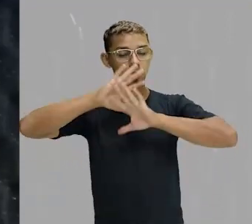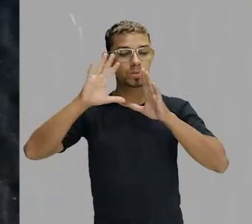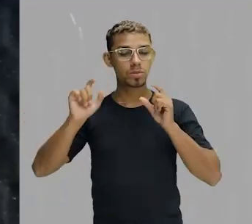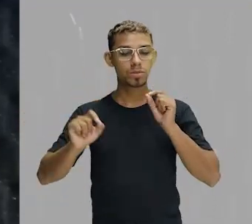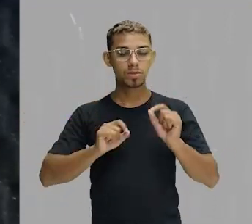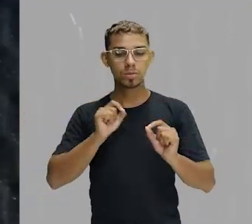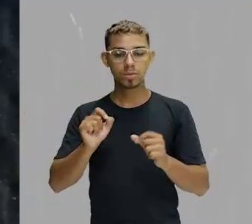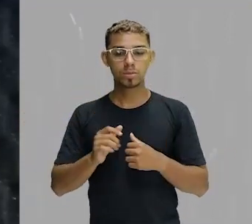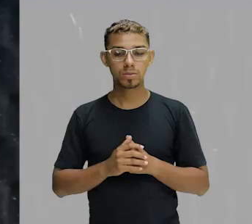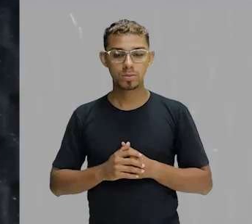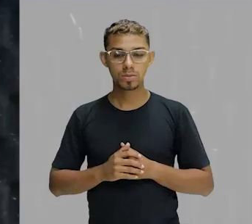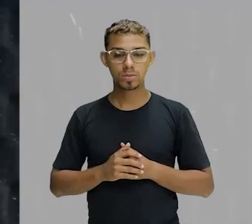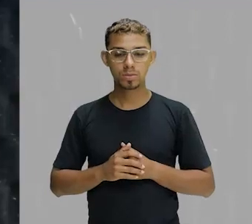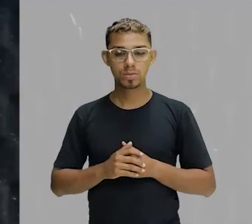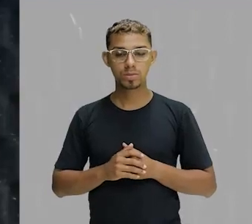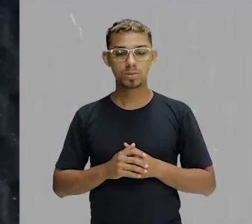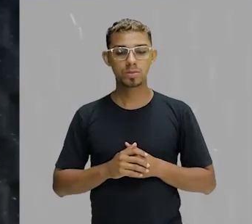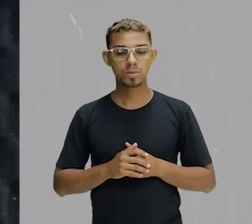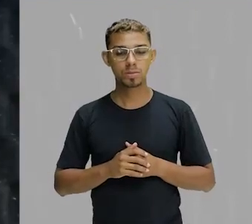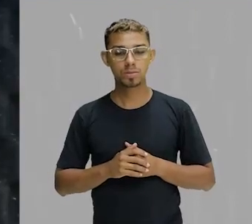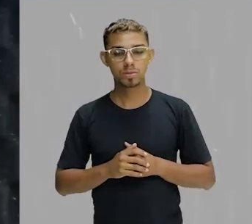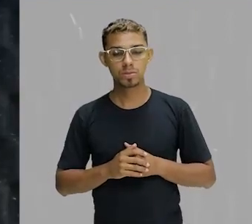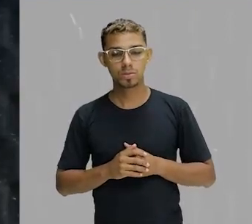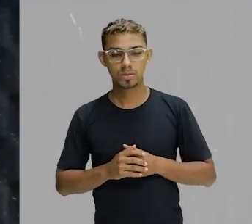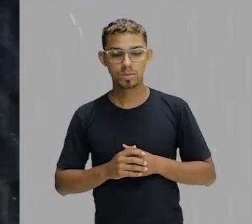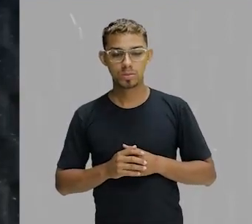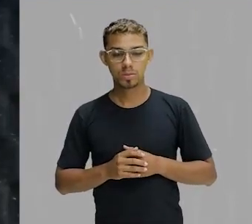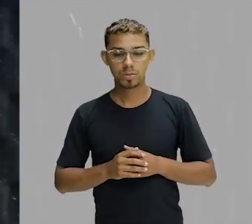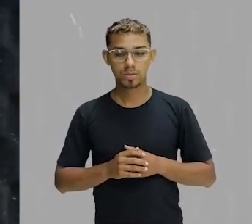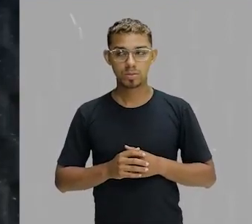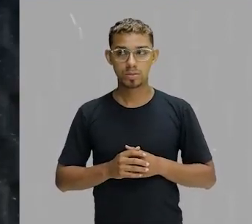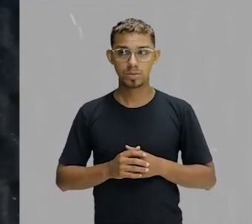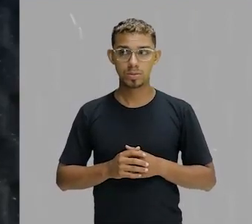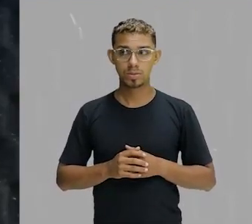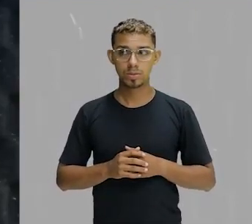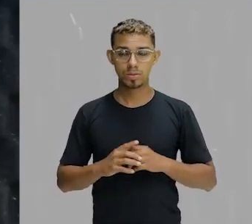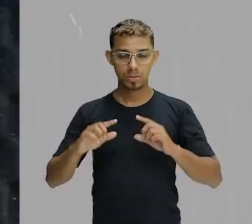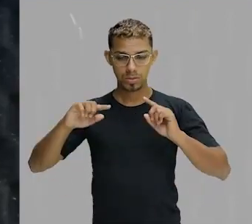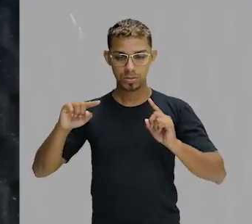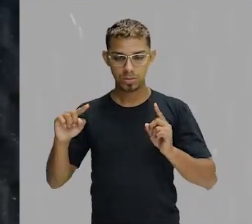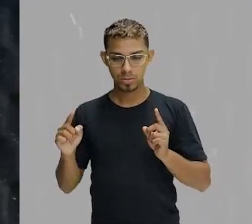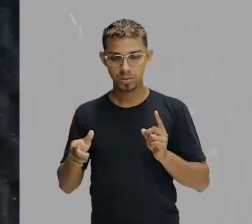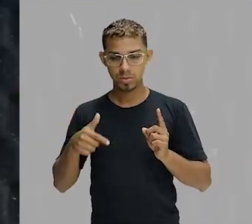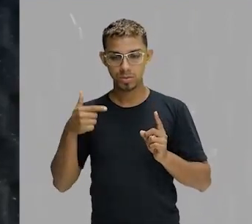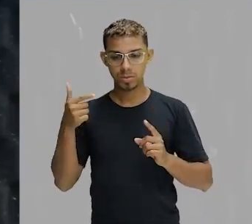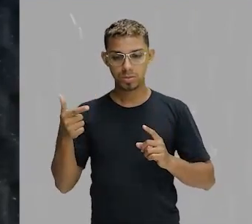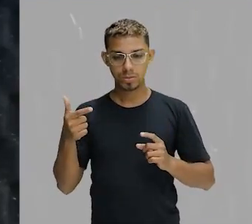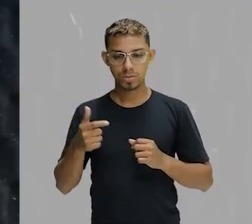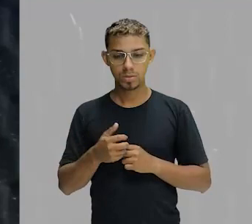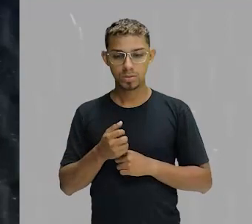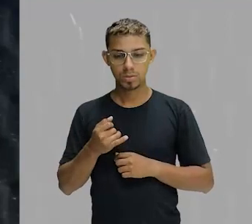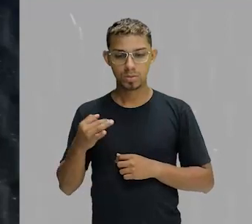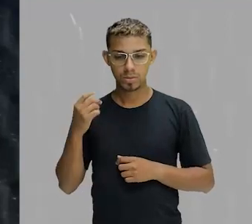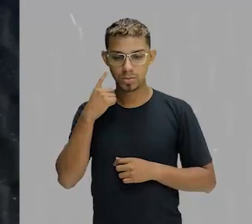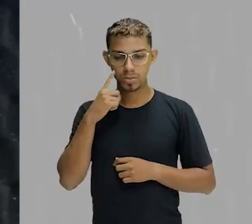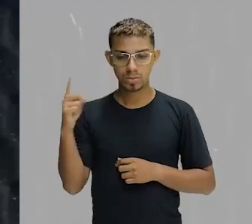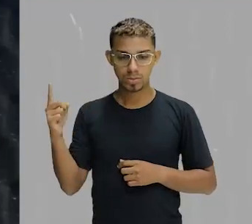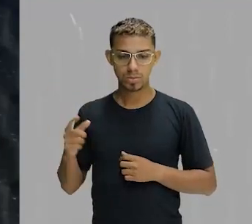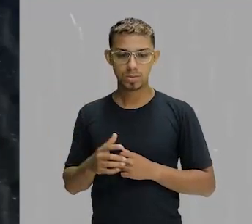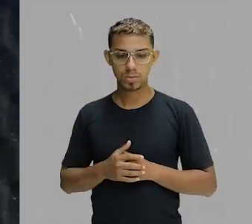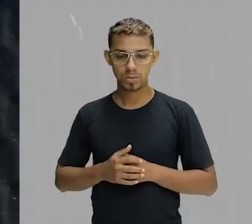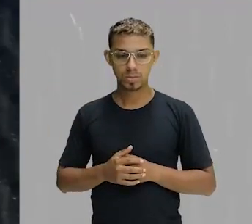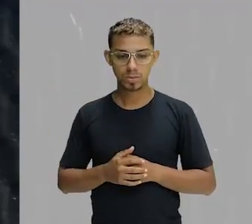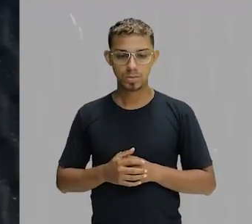que montante 1, a potência desse termo aqui que está entre parênteses é a unidade. Olha o montante 2.